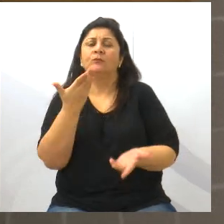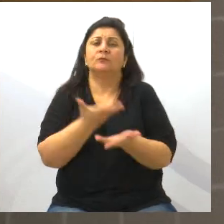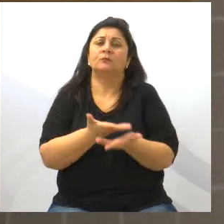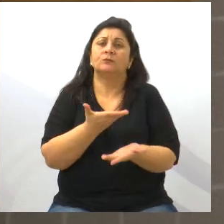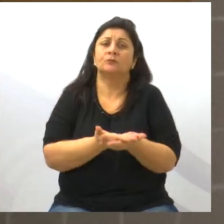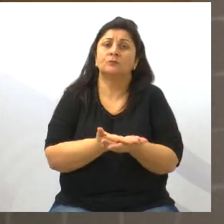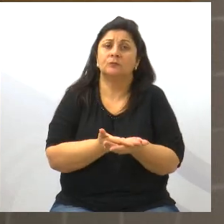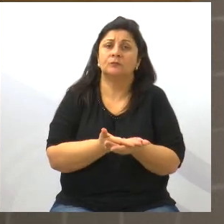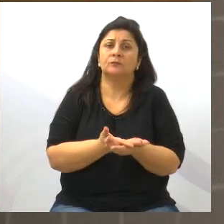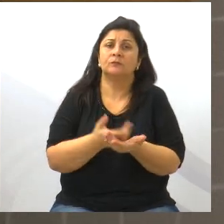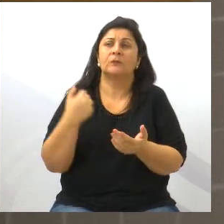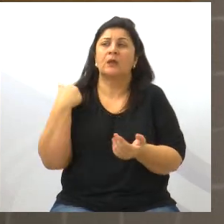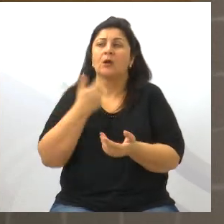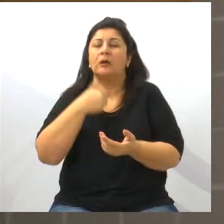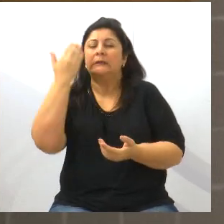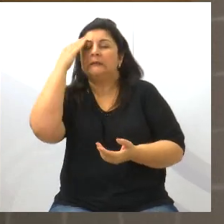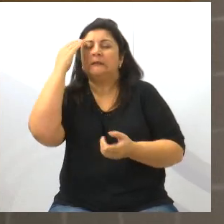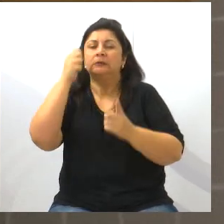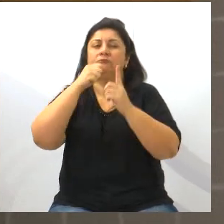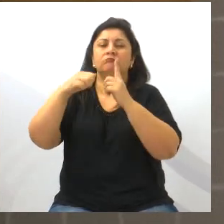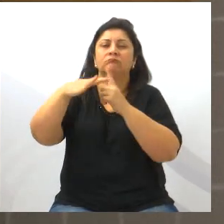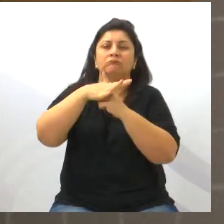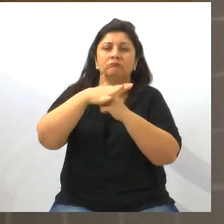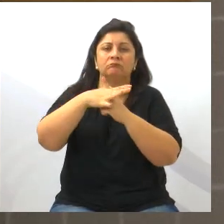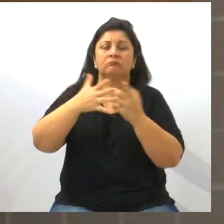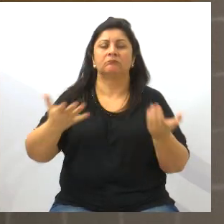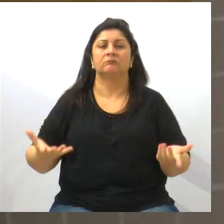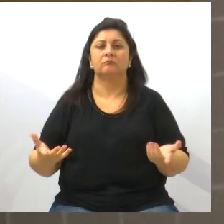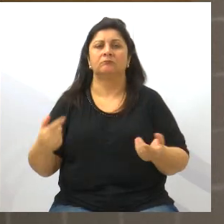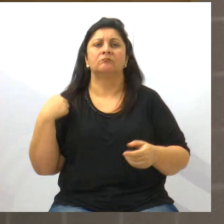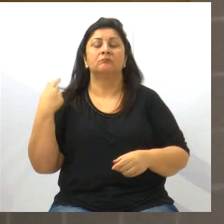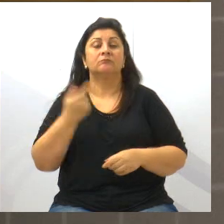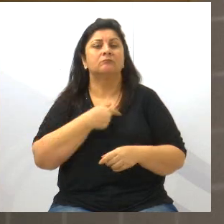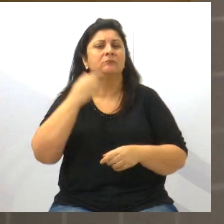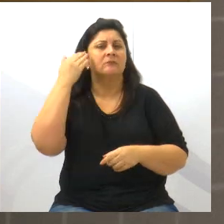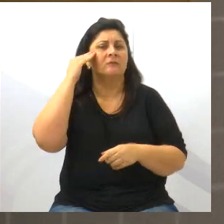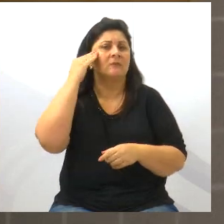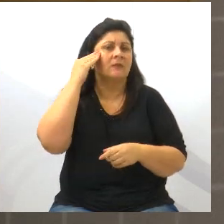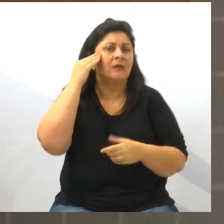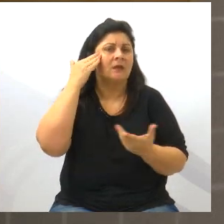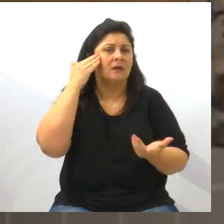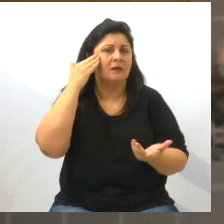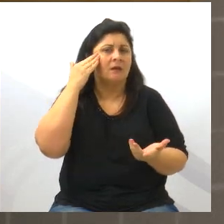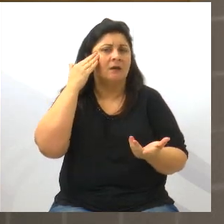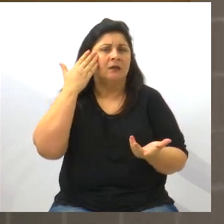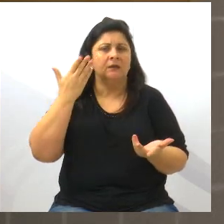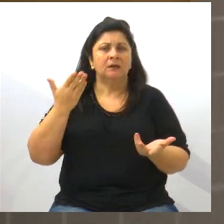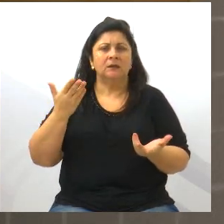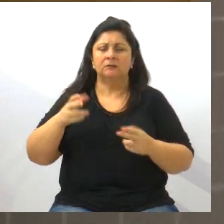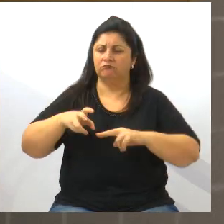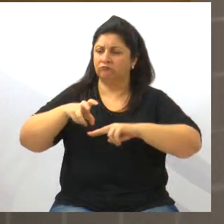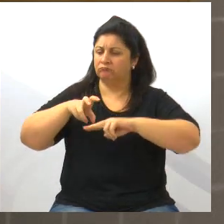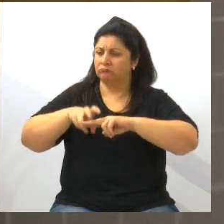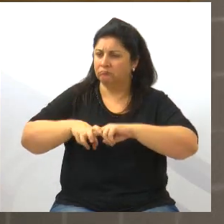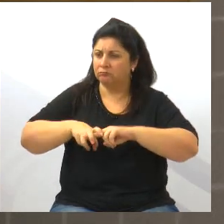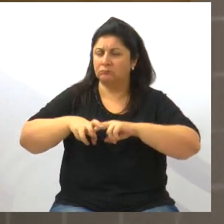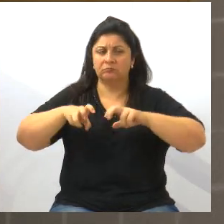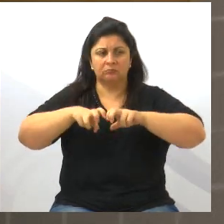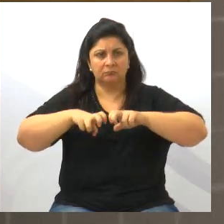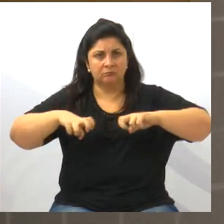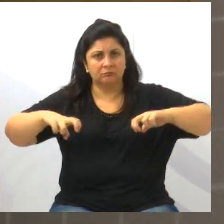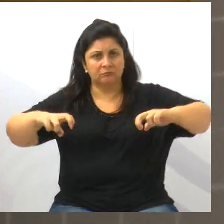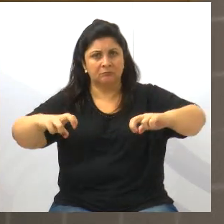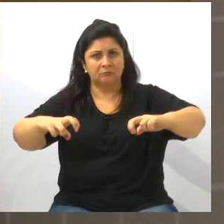daquilo que a gente entende de sociedade, do que a gente entende de sentar em uma mesa